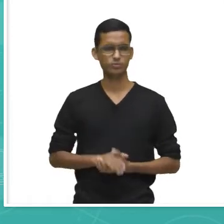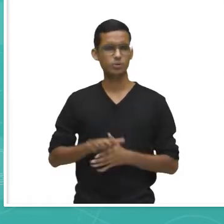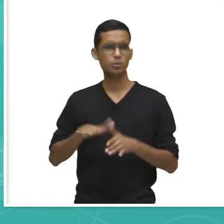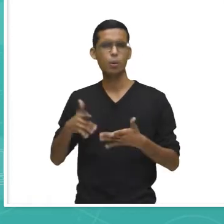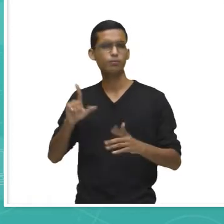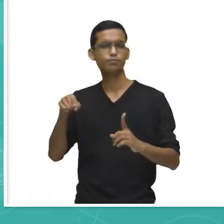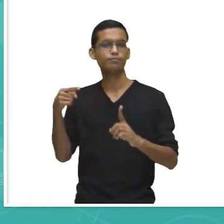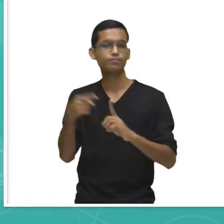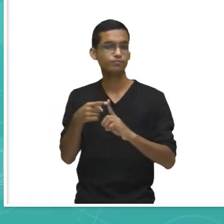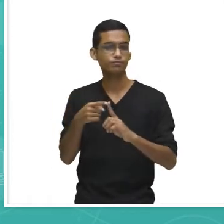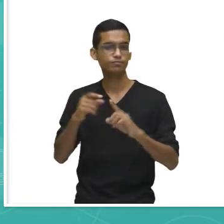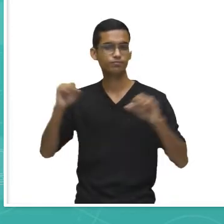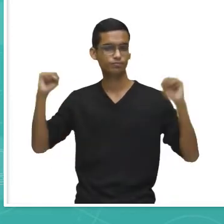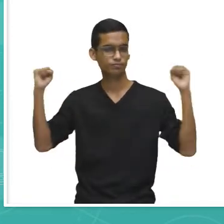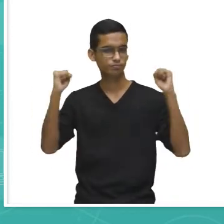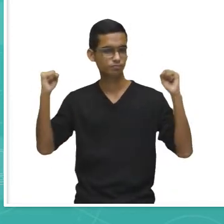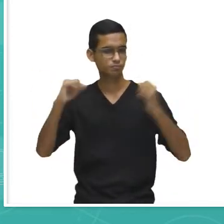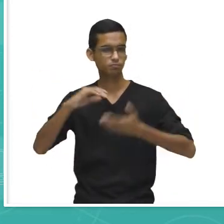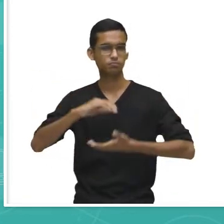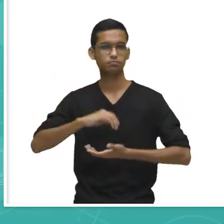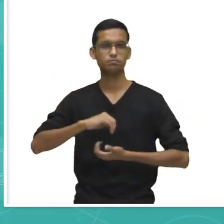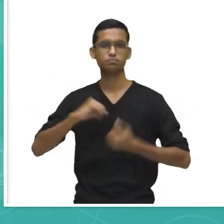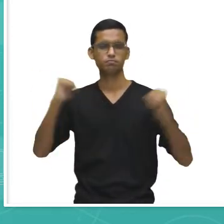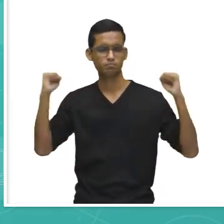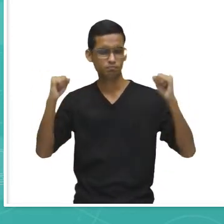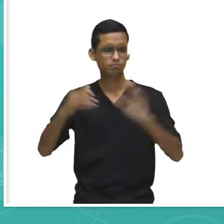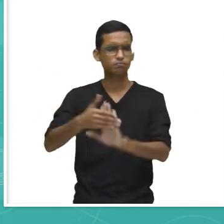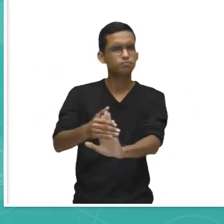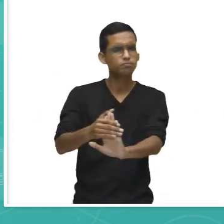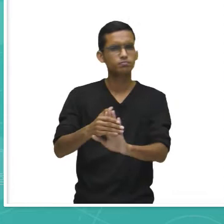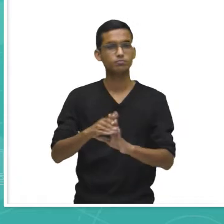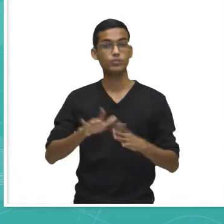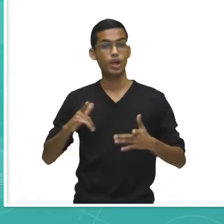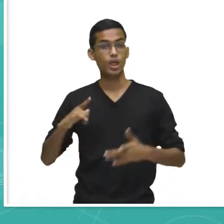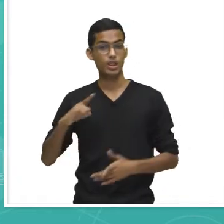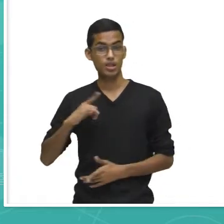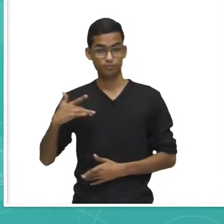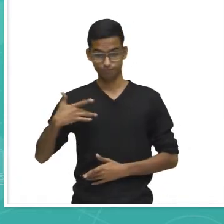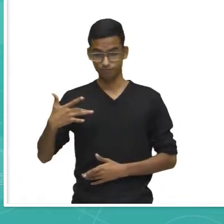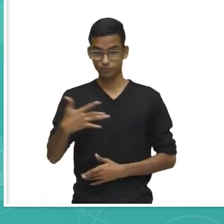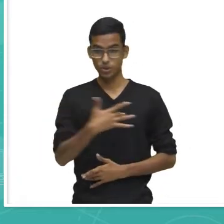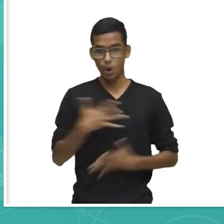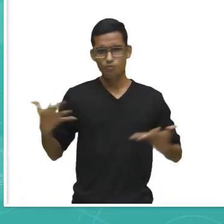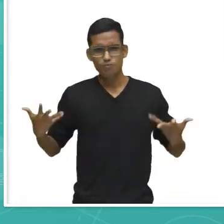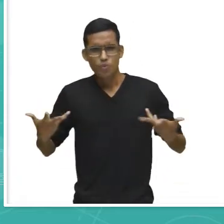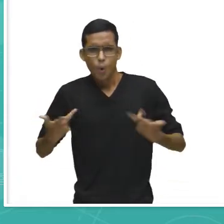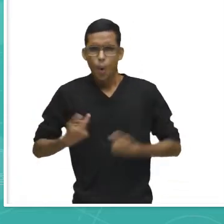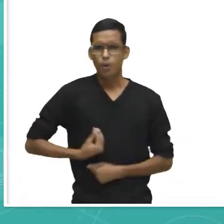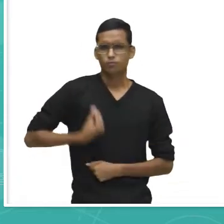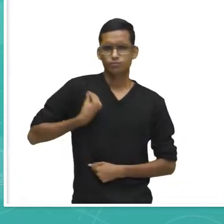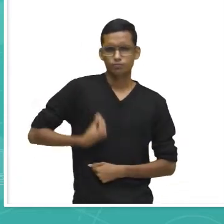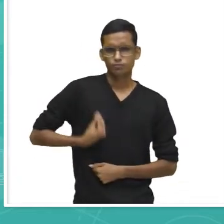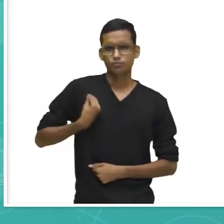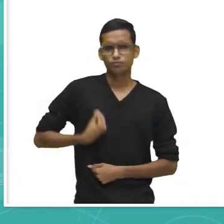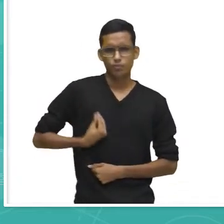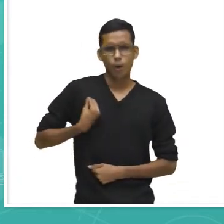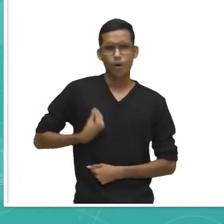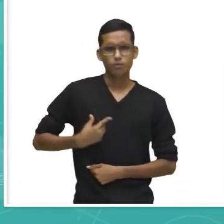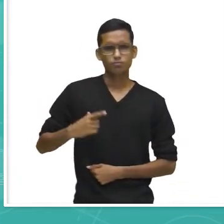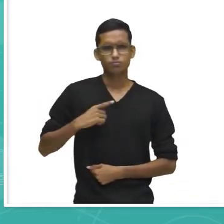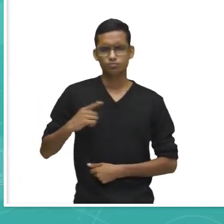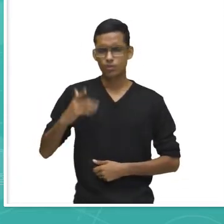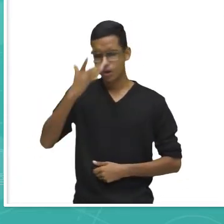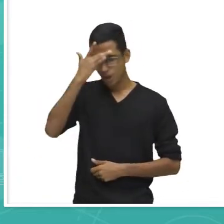lá? É manter a saúde, a qualidade de vida, melhorar o relacionamento interpessoal